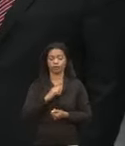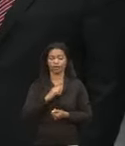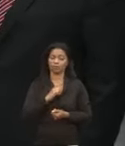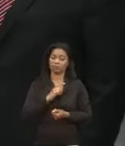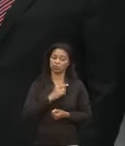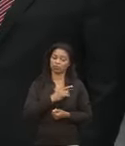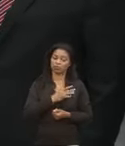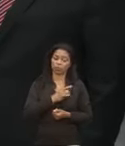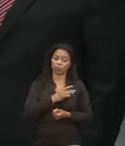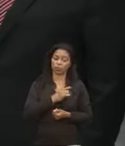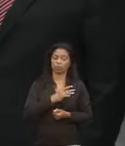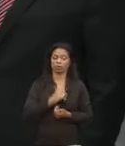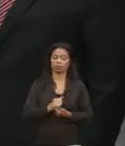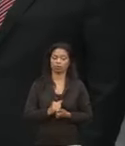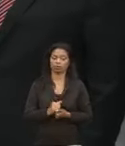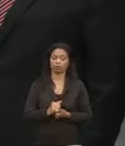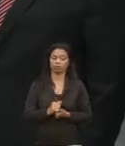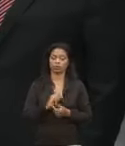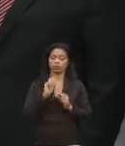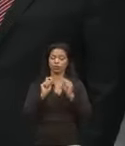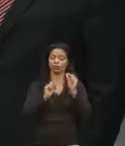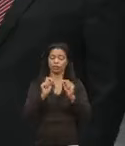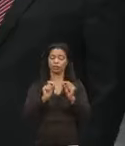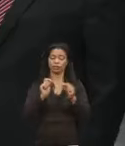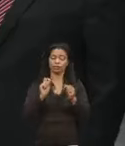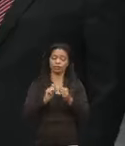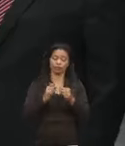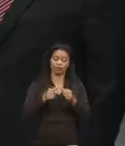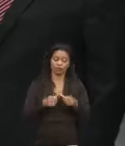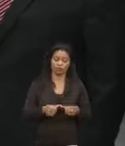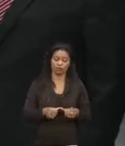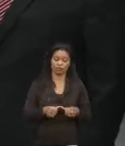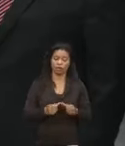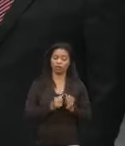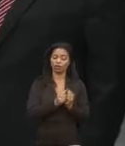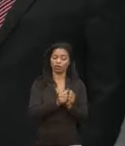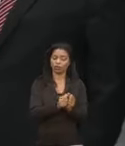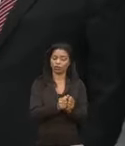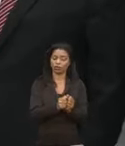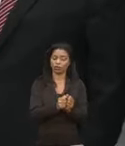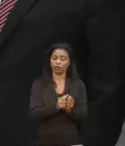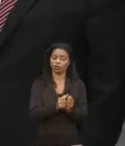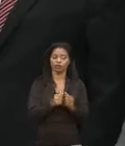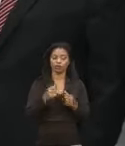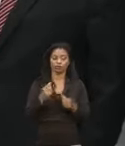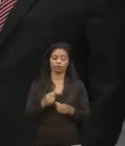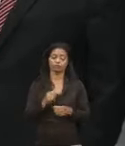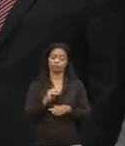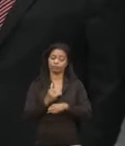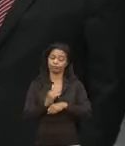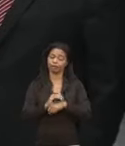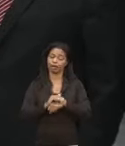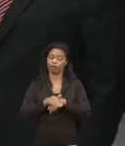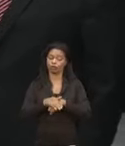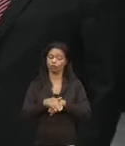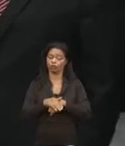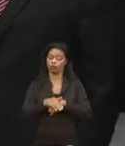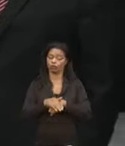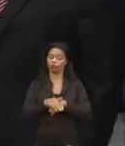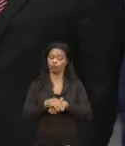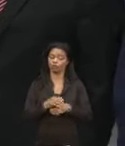ao nosso lado, principalmente à noite. Mas eu vi que ele era um menino dócil, menino carente, e naquele momento estava